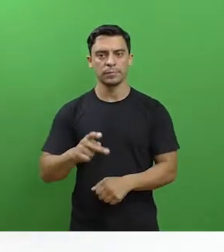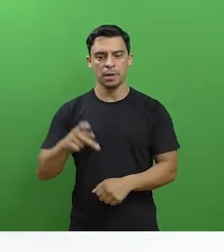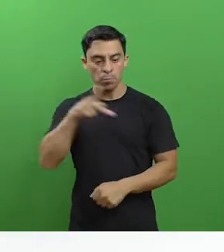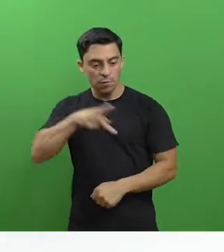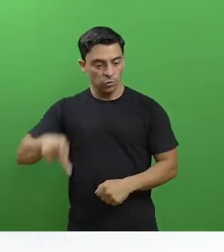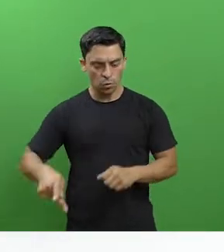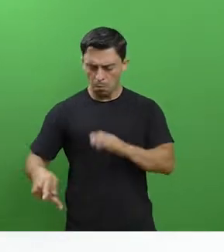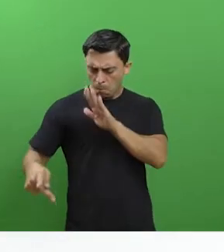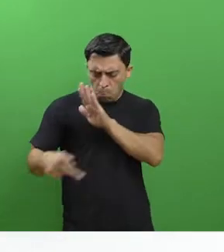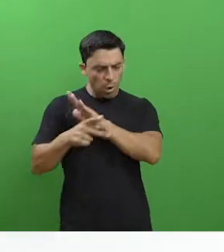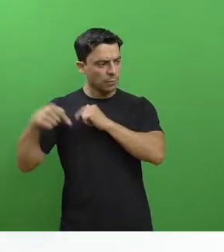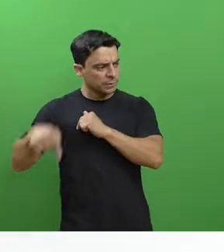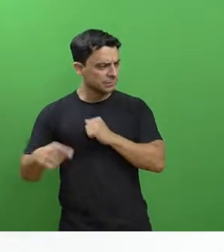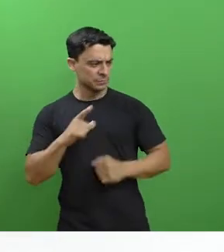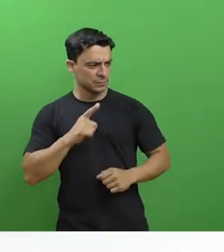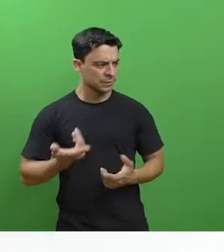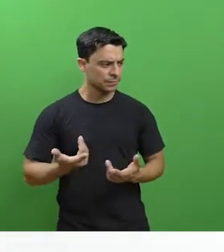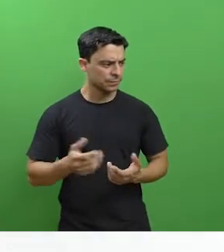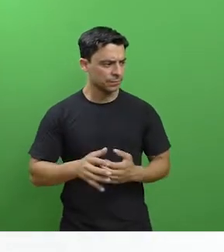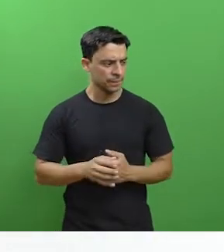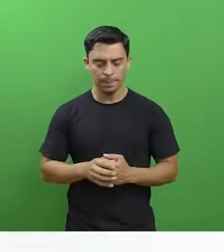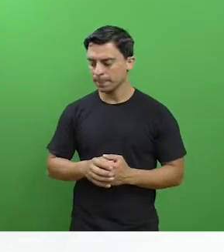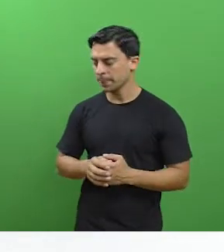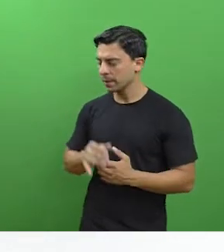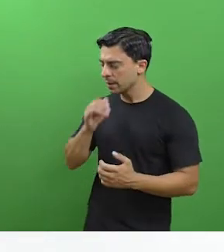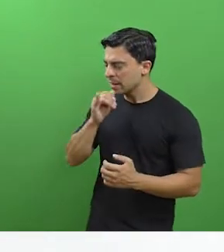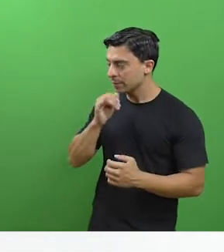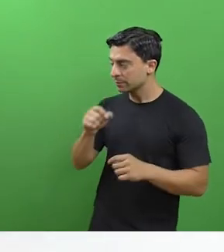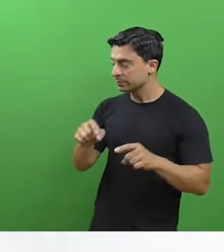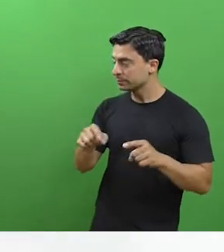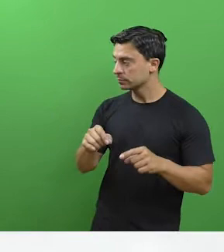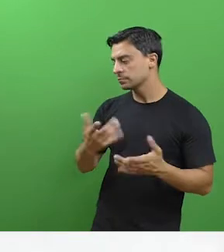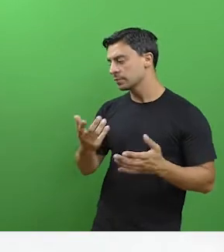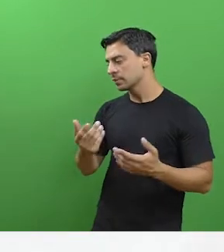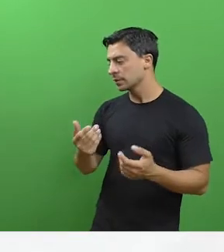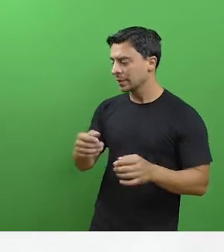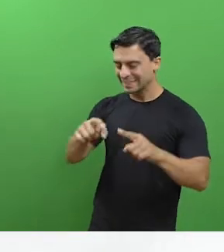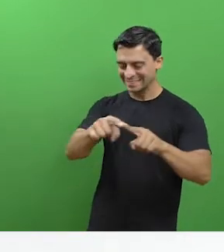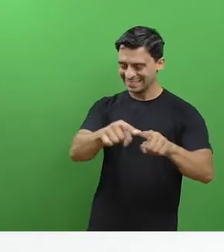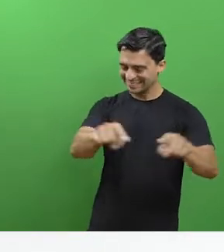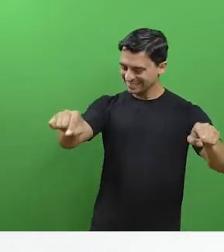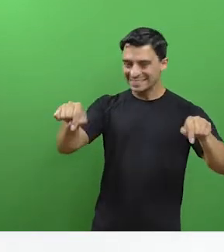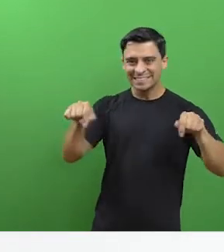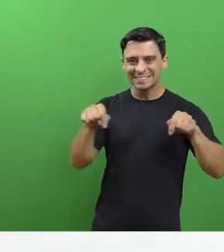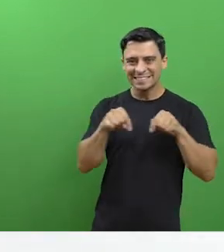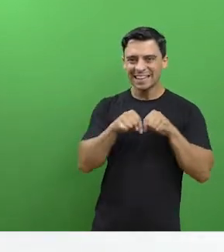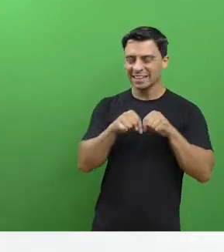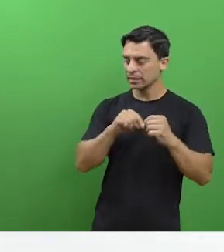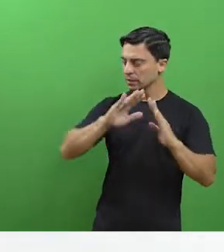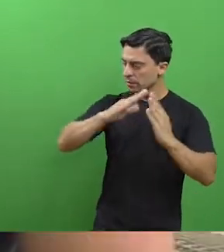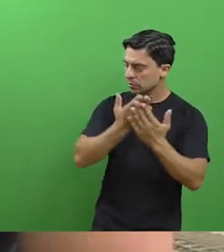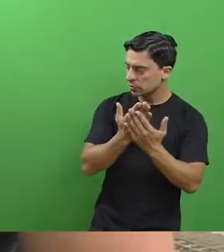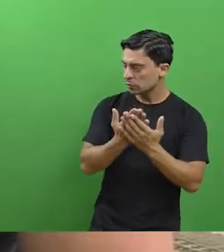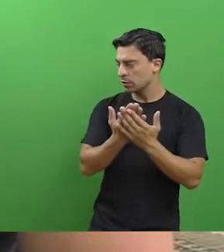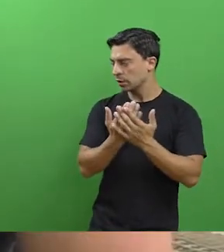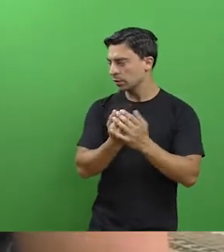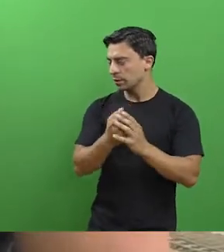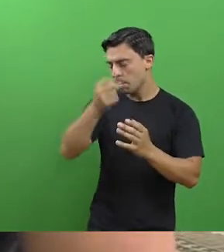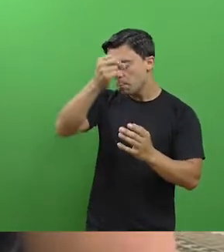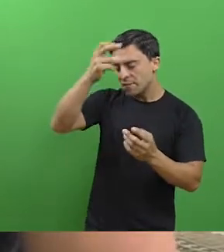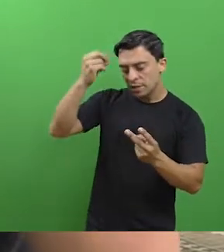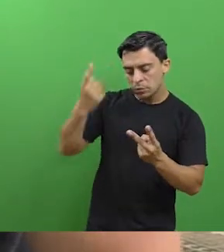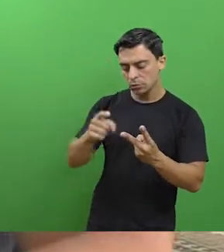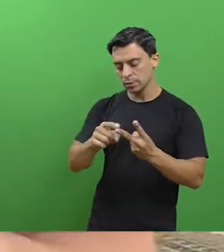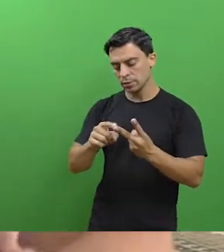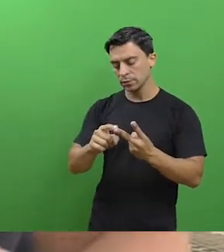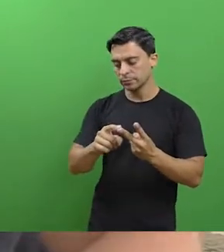Na verdade, dentro da sala de aula, tanto pelo município como pelo estado, são contratados intérpretes